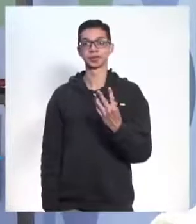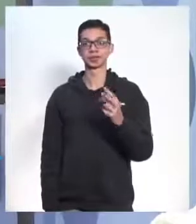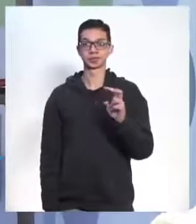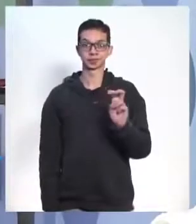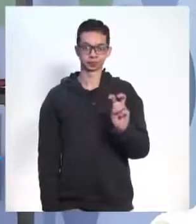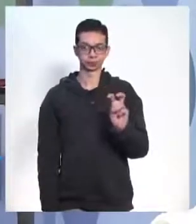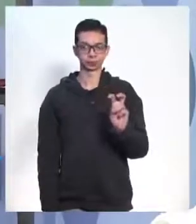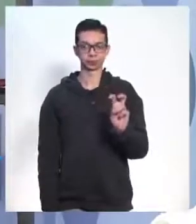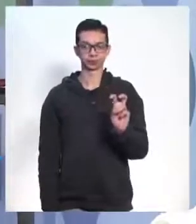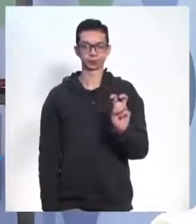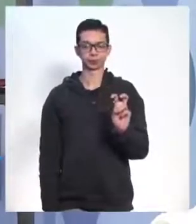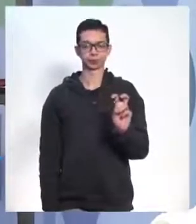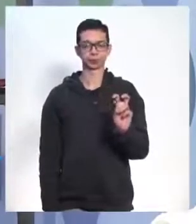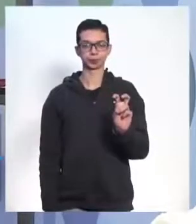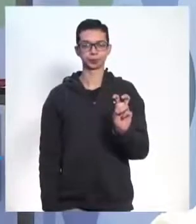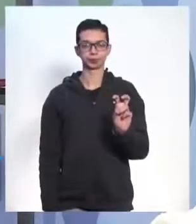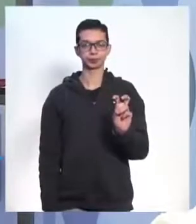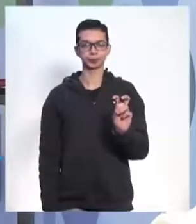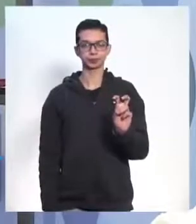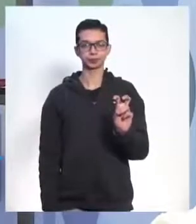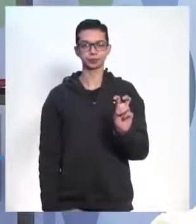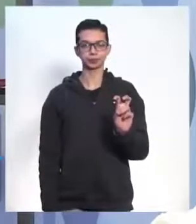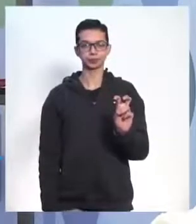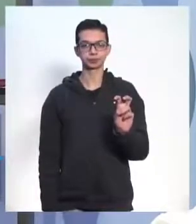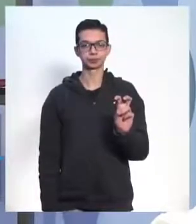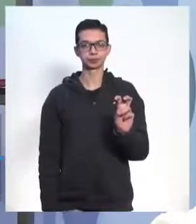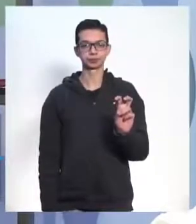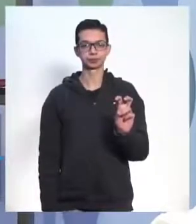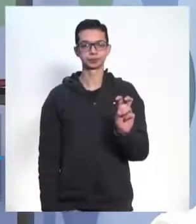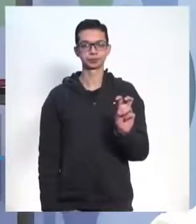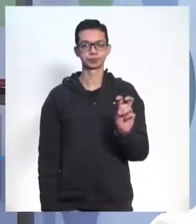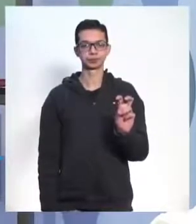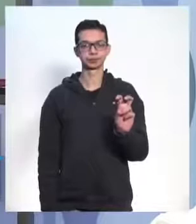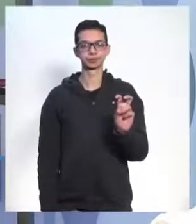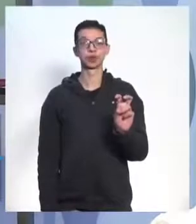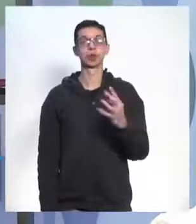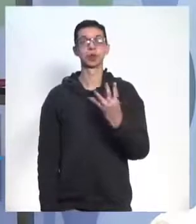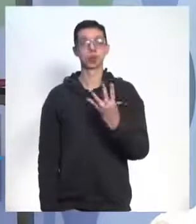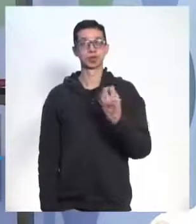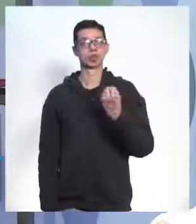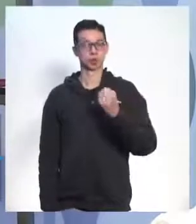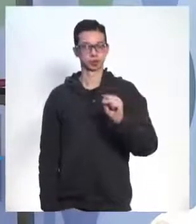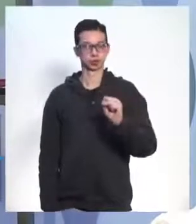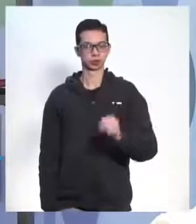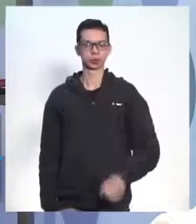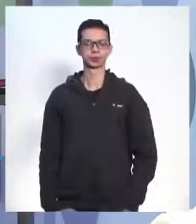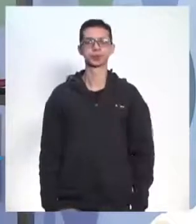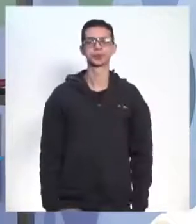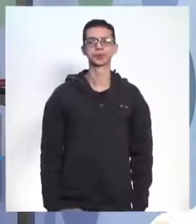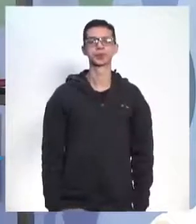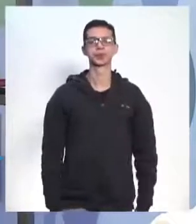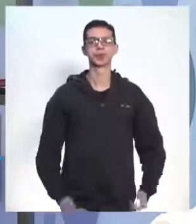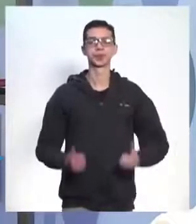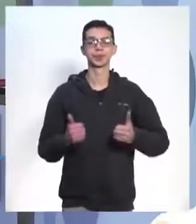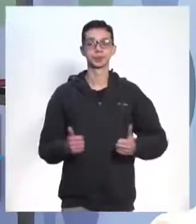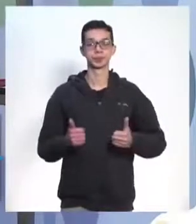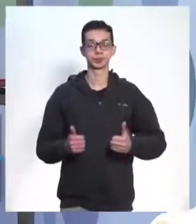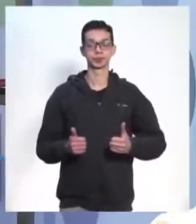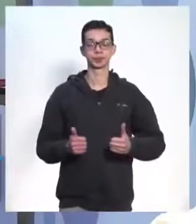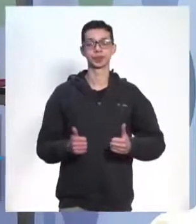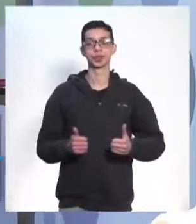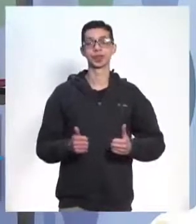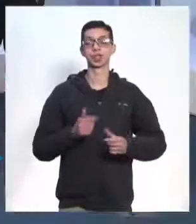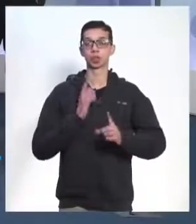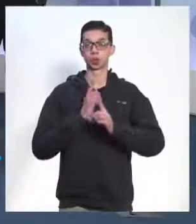45. Certo. E 40. O 45 também não quer ficar. E 48. Beleza. Esses são os múltiplos, né, que nós encontramos do